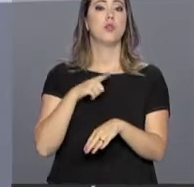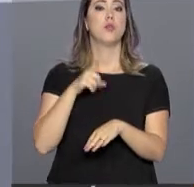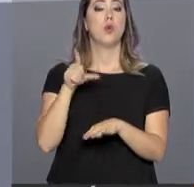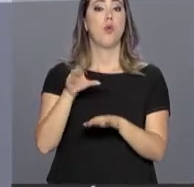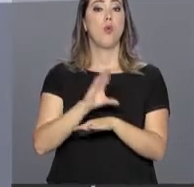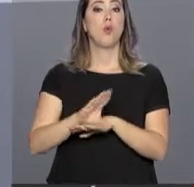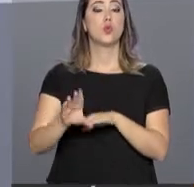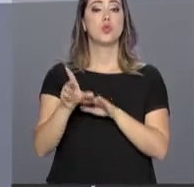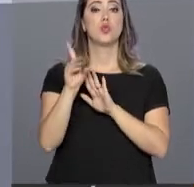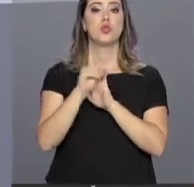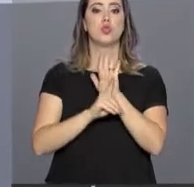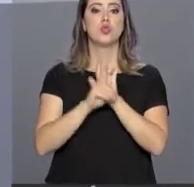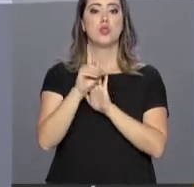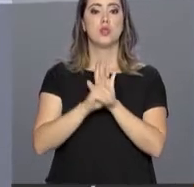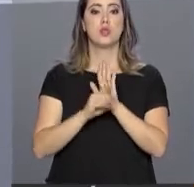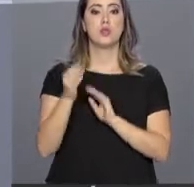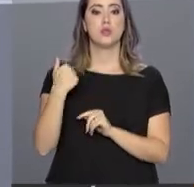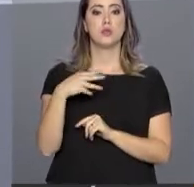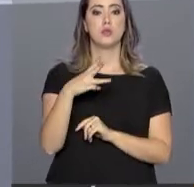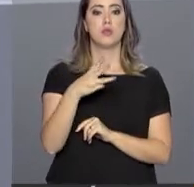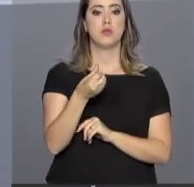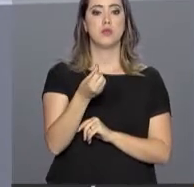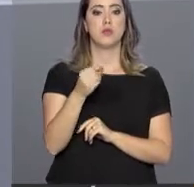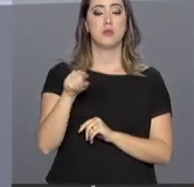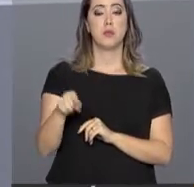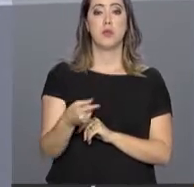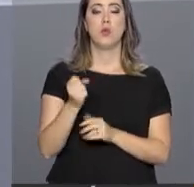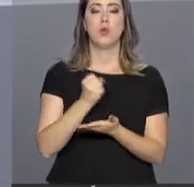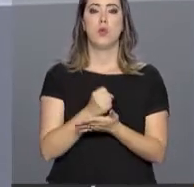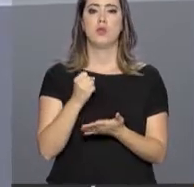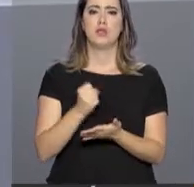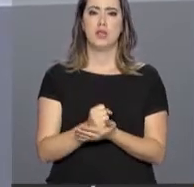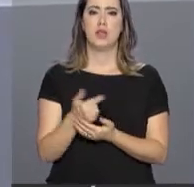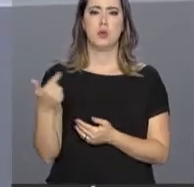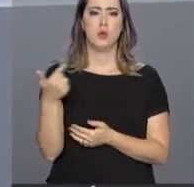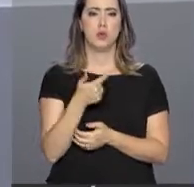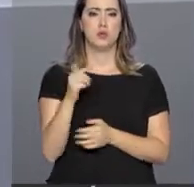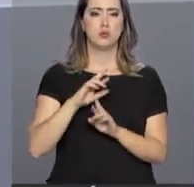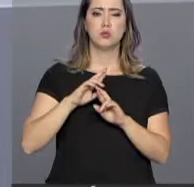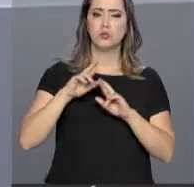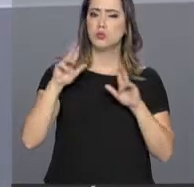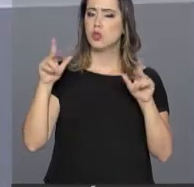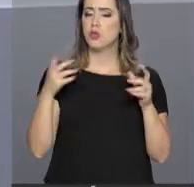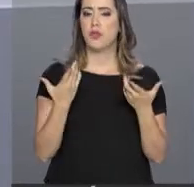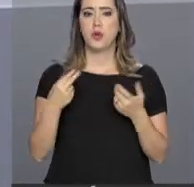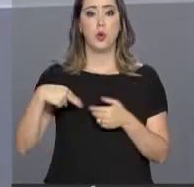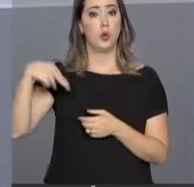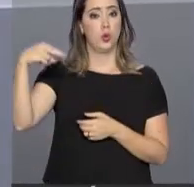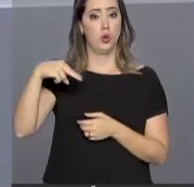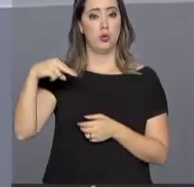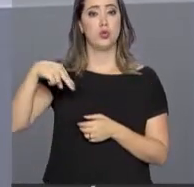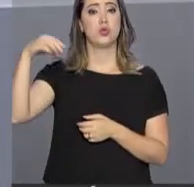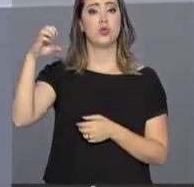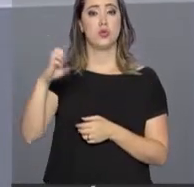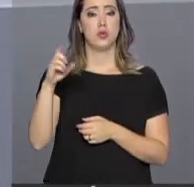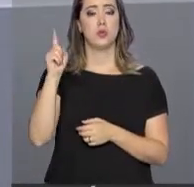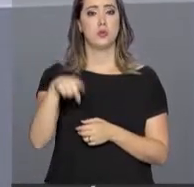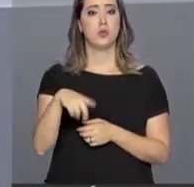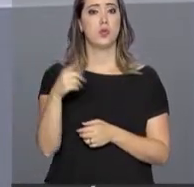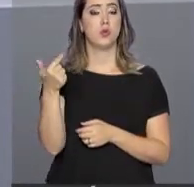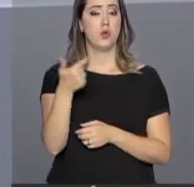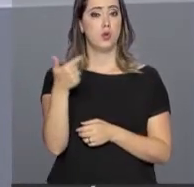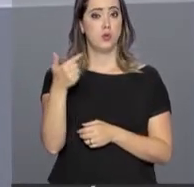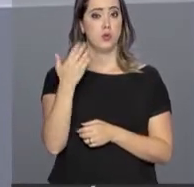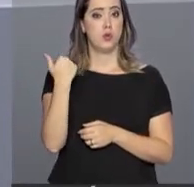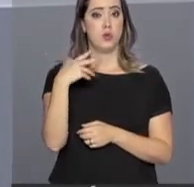com mais de 360 mil contratos o segundo colocado varia conforme a região no norte e no nordeste o segundo